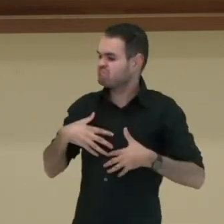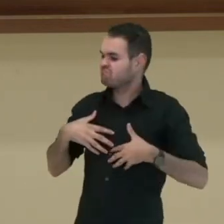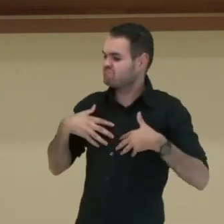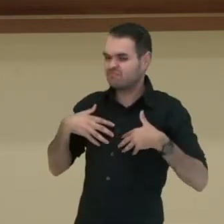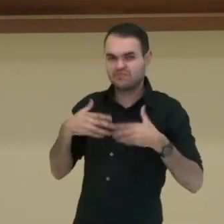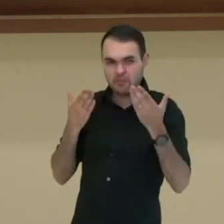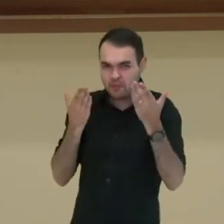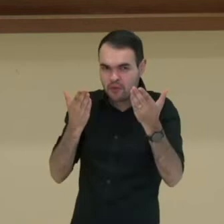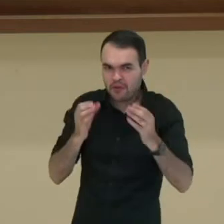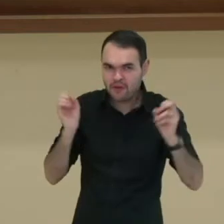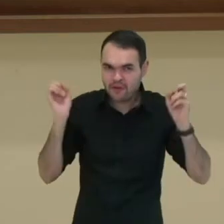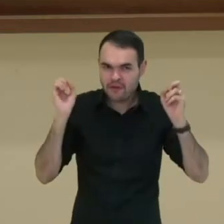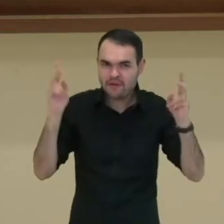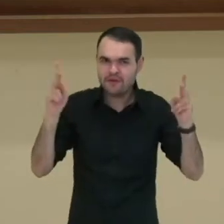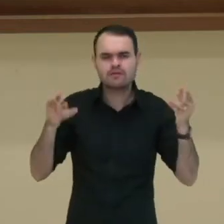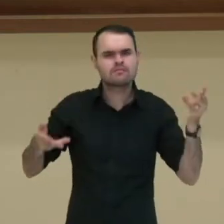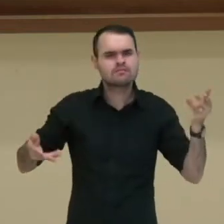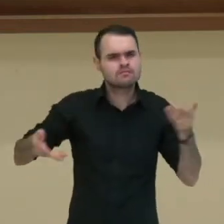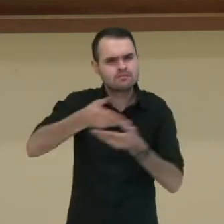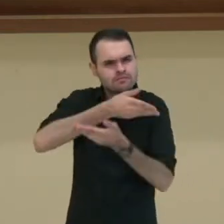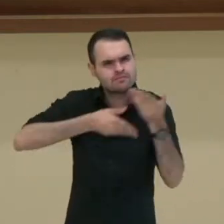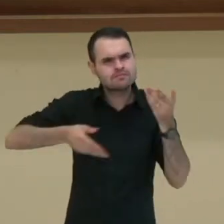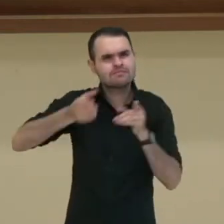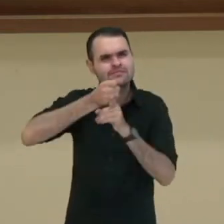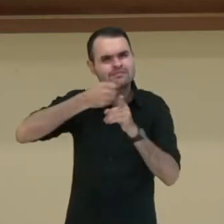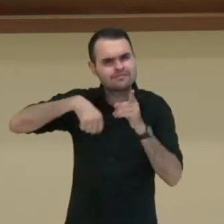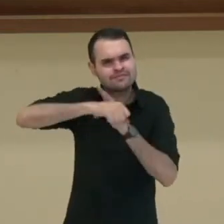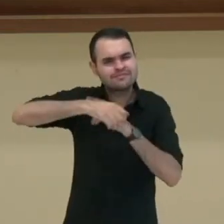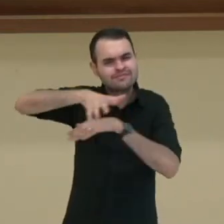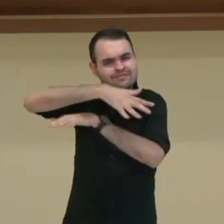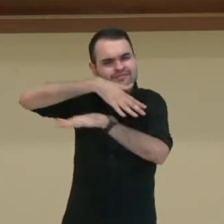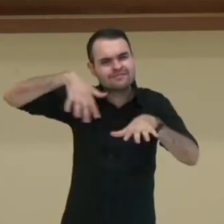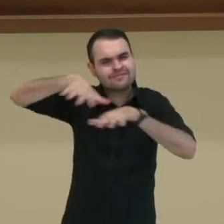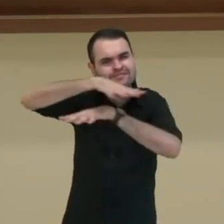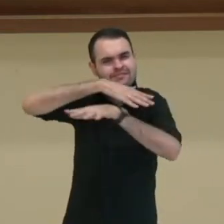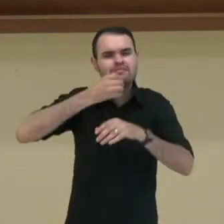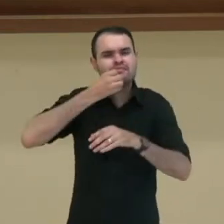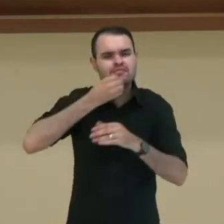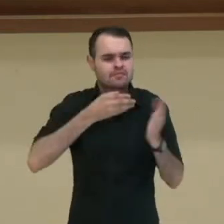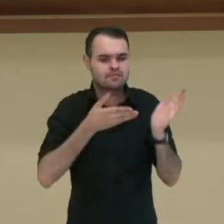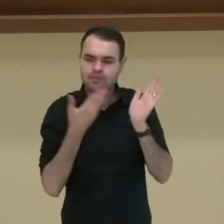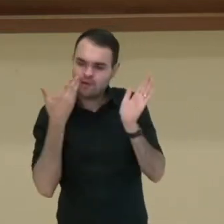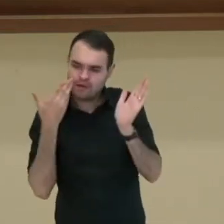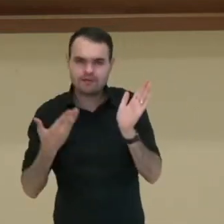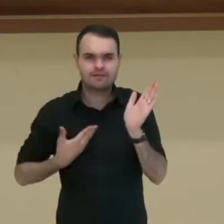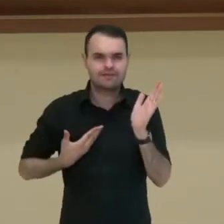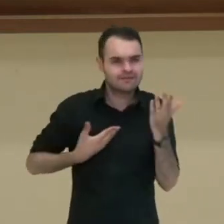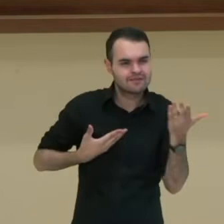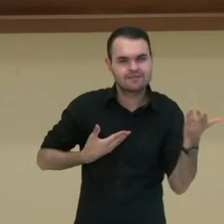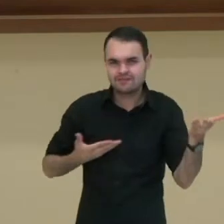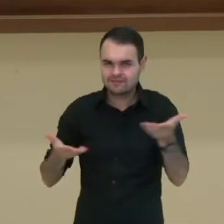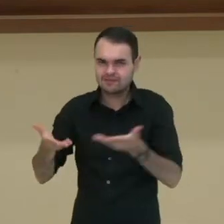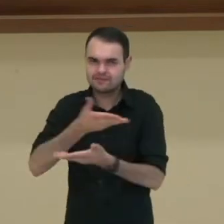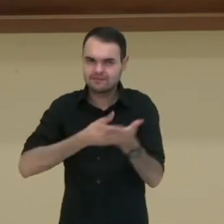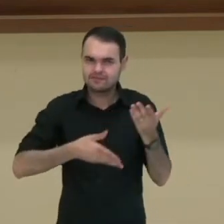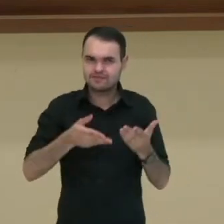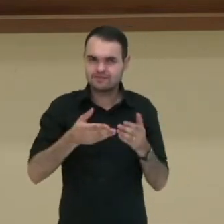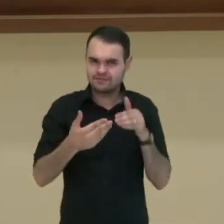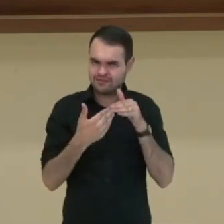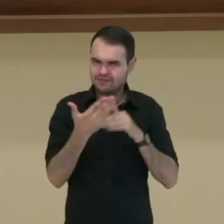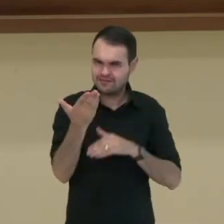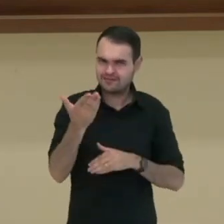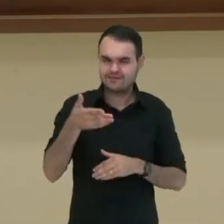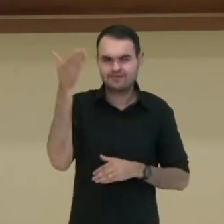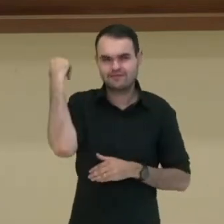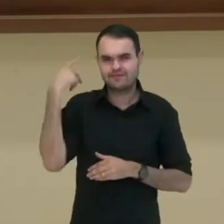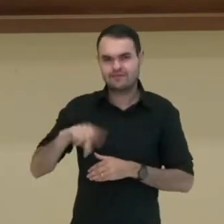tá bom? Socializa também com os teus colegas, é muito importante, né? A gente compartilhar conhecimentos. Concorda comigo? Bora lá